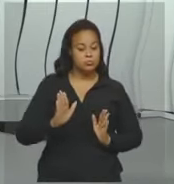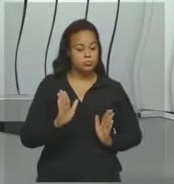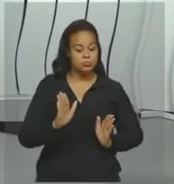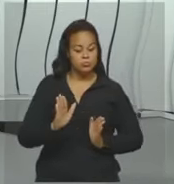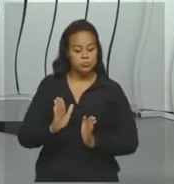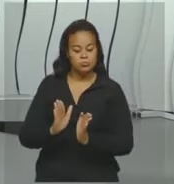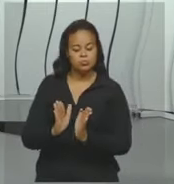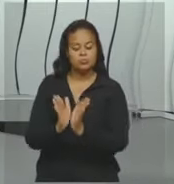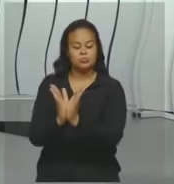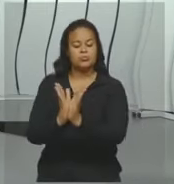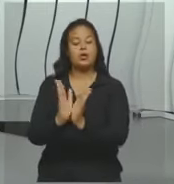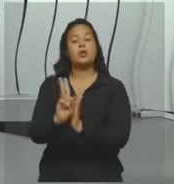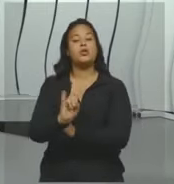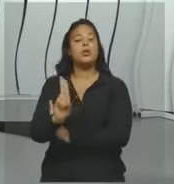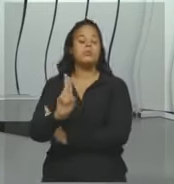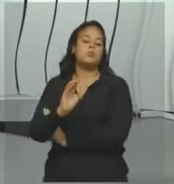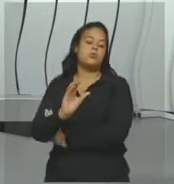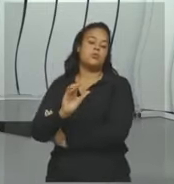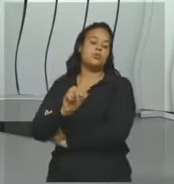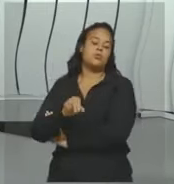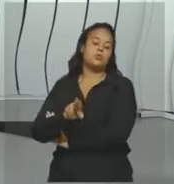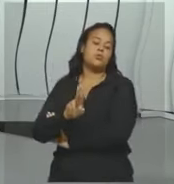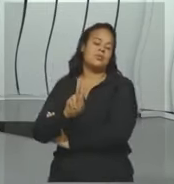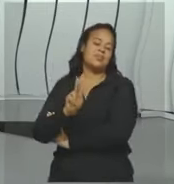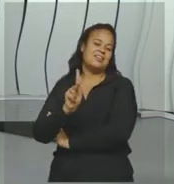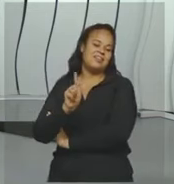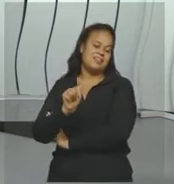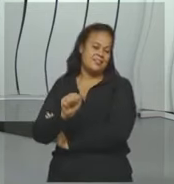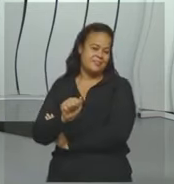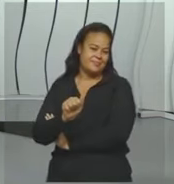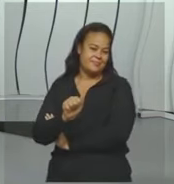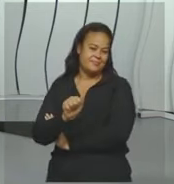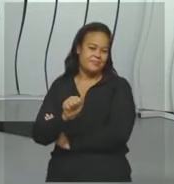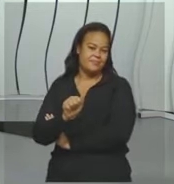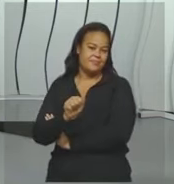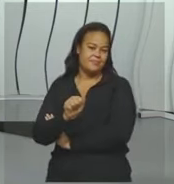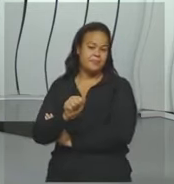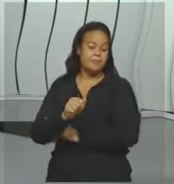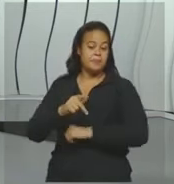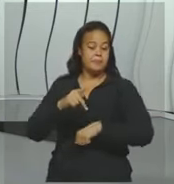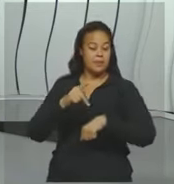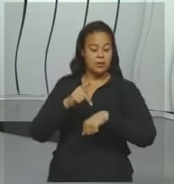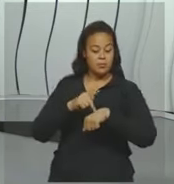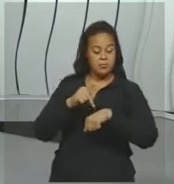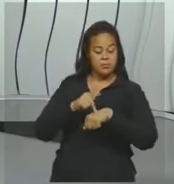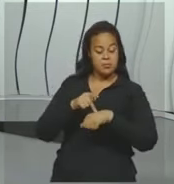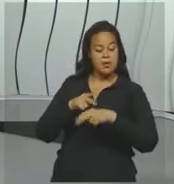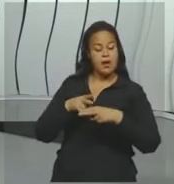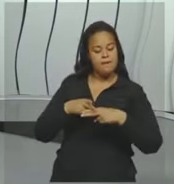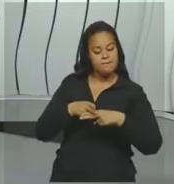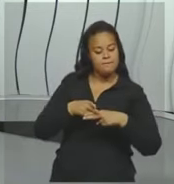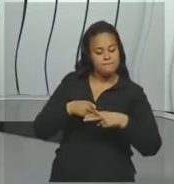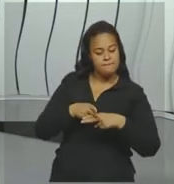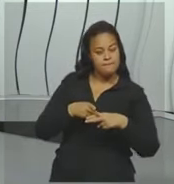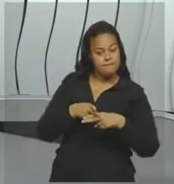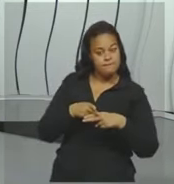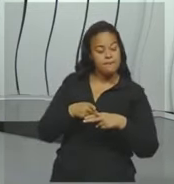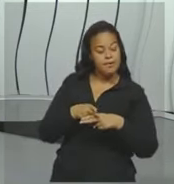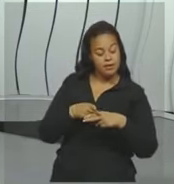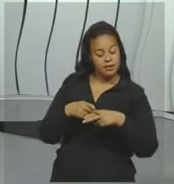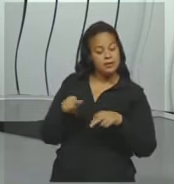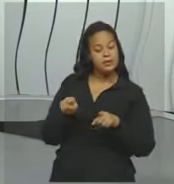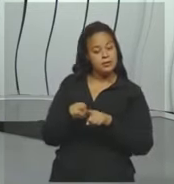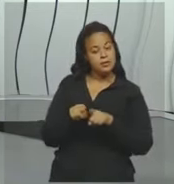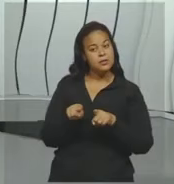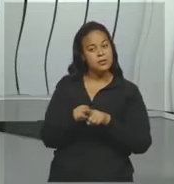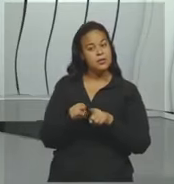cunha. Essa é a ideia, e o prego é um representante. A parte afiada da faca é isso também. Na verdade, a faca,